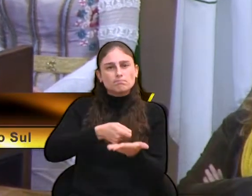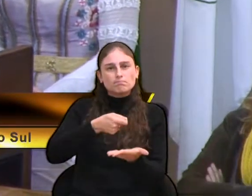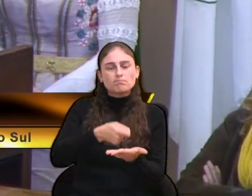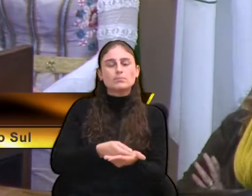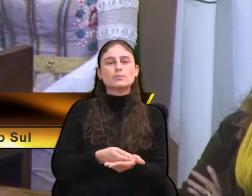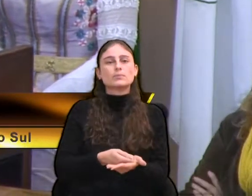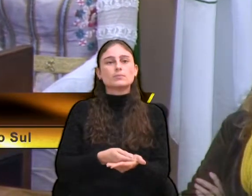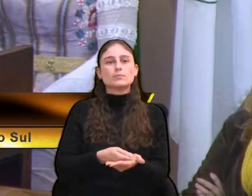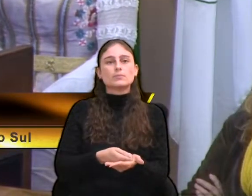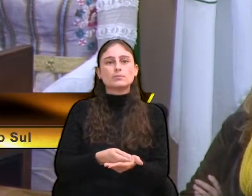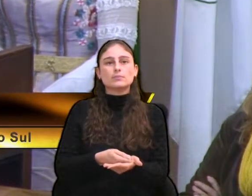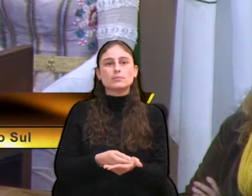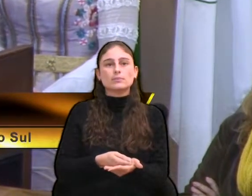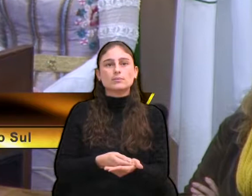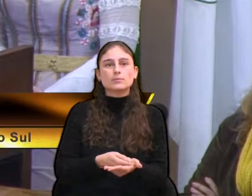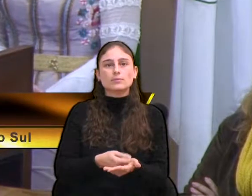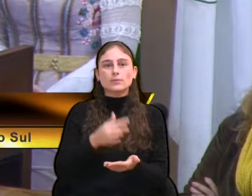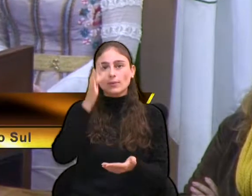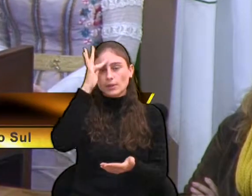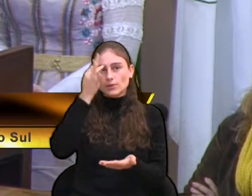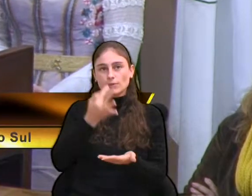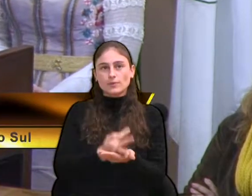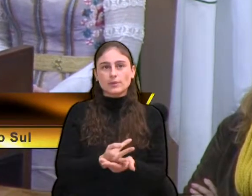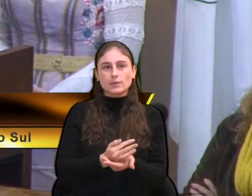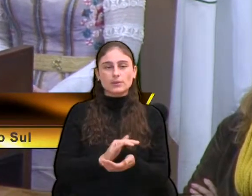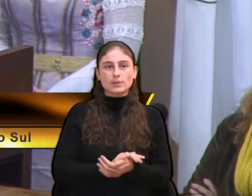perseverança, de fé.